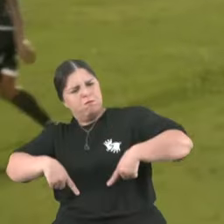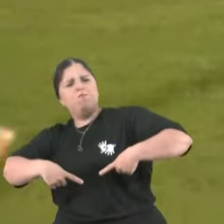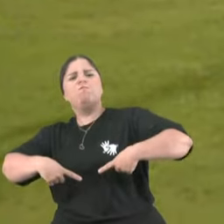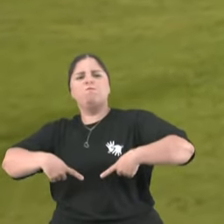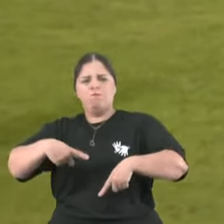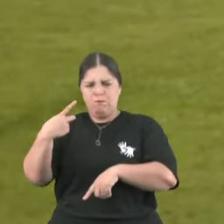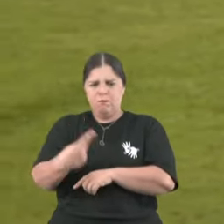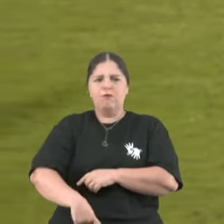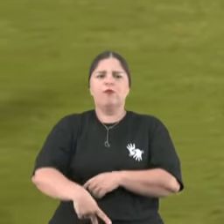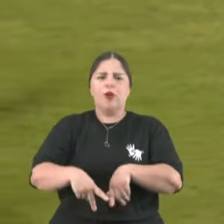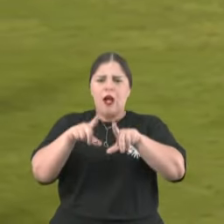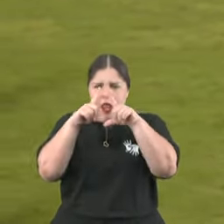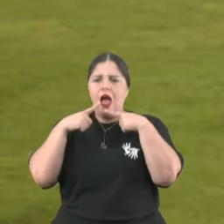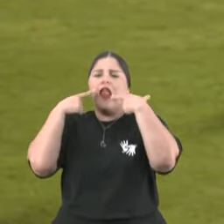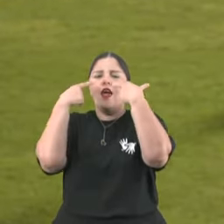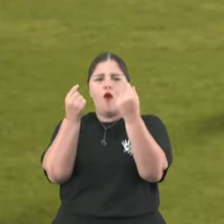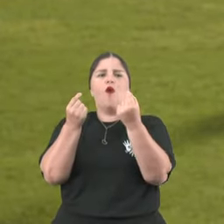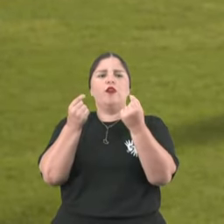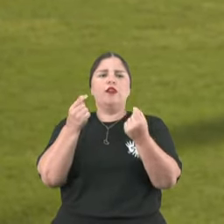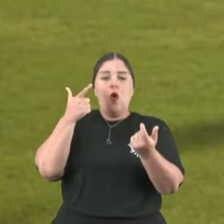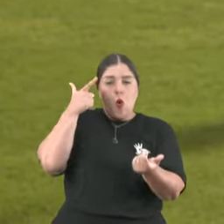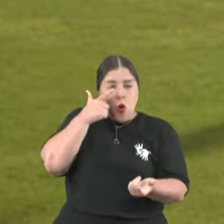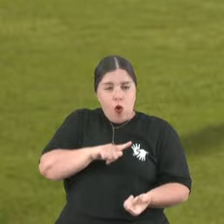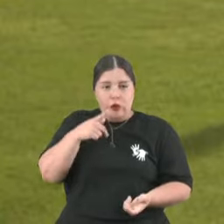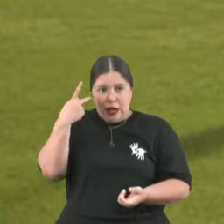Regatas Brasil. Isso, nesse formato sim.